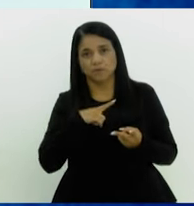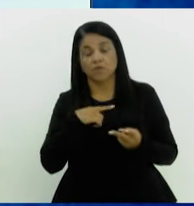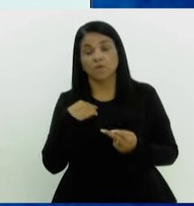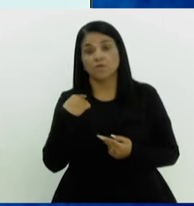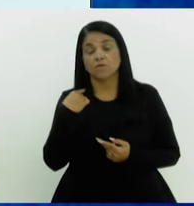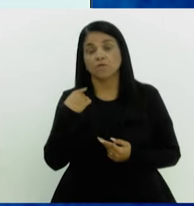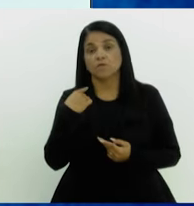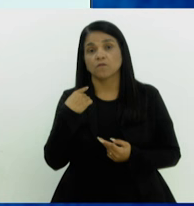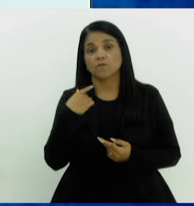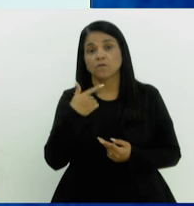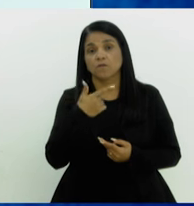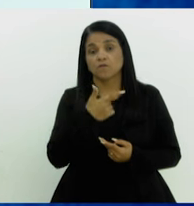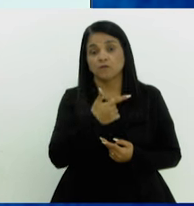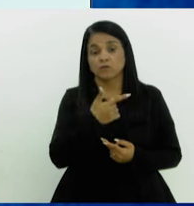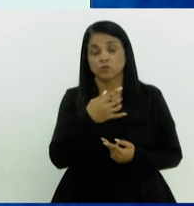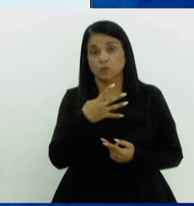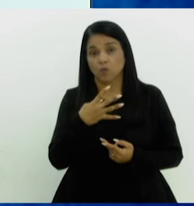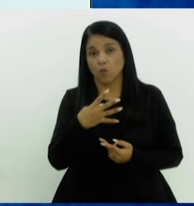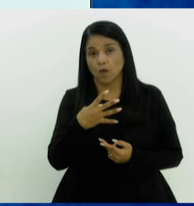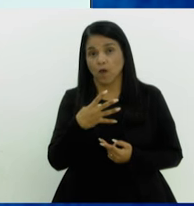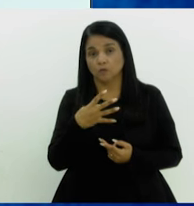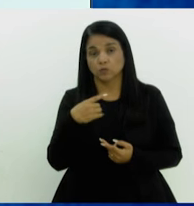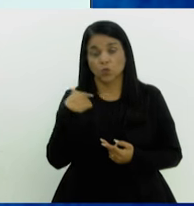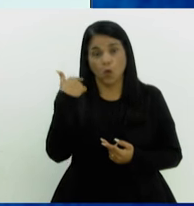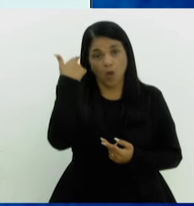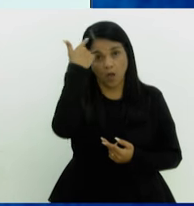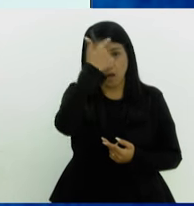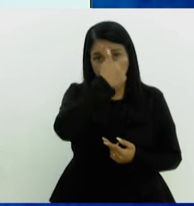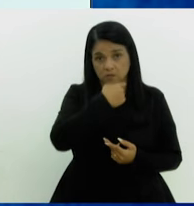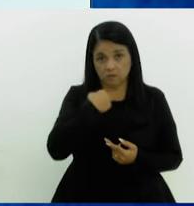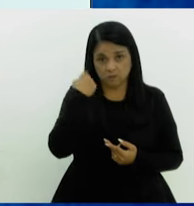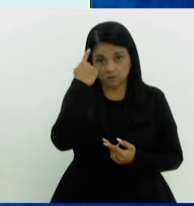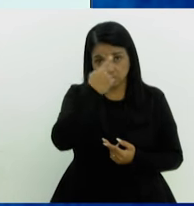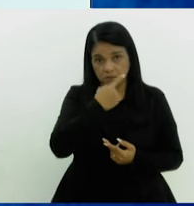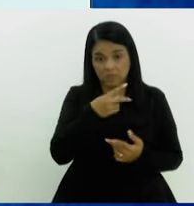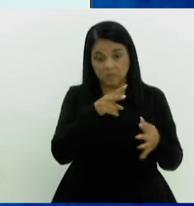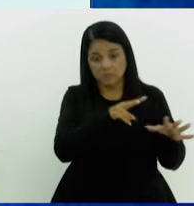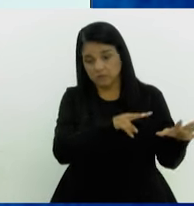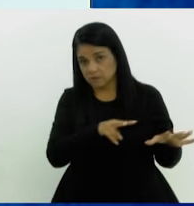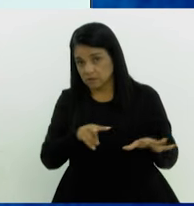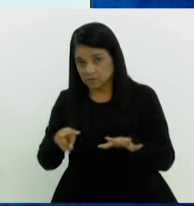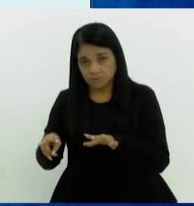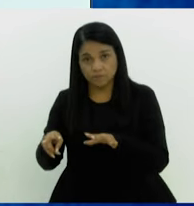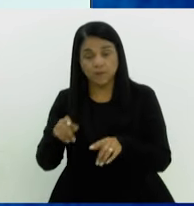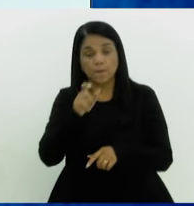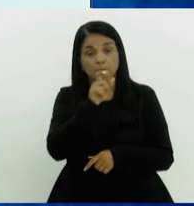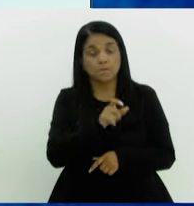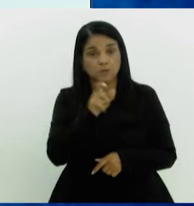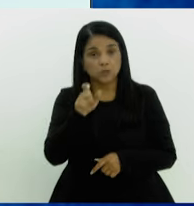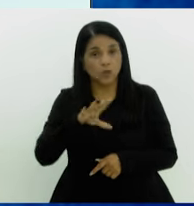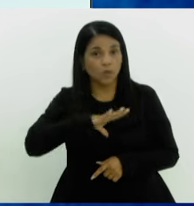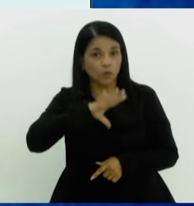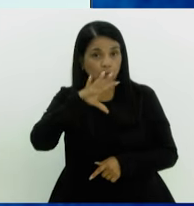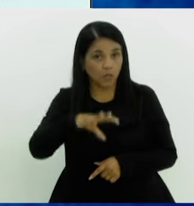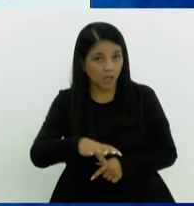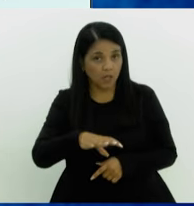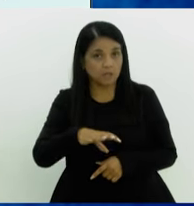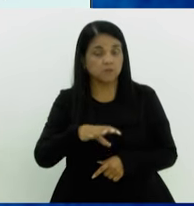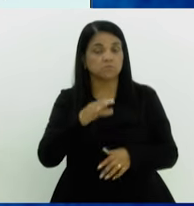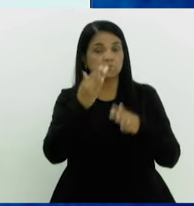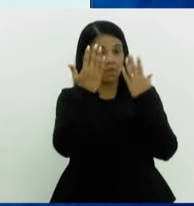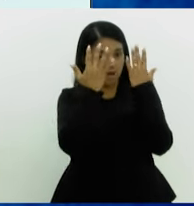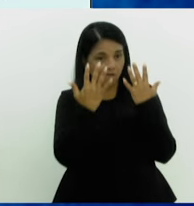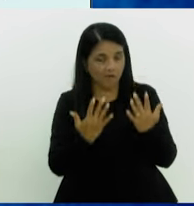24 dias por semana 24 horas 7 dias por semana com pessoas falando português para avaliar